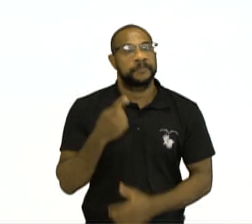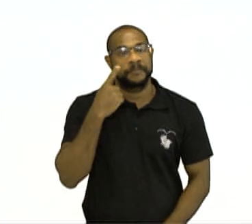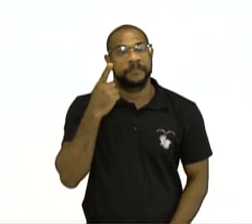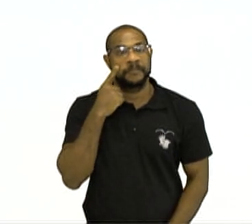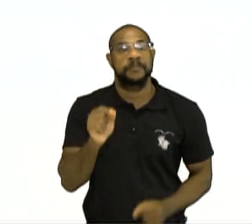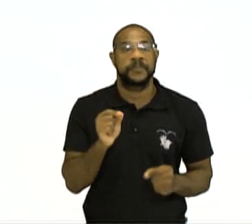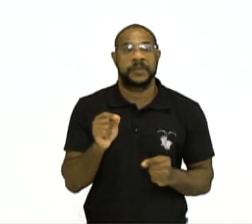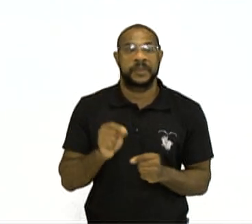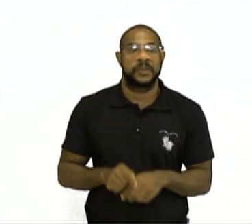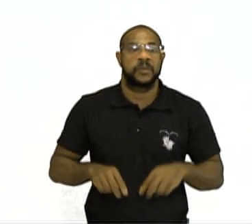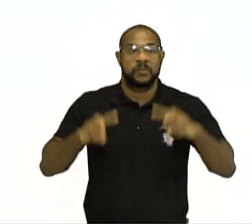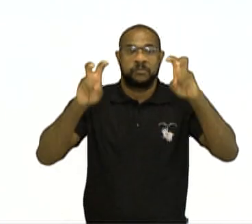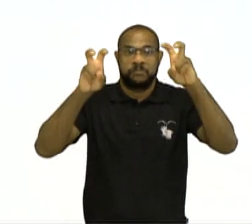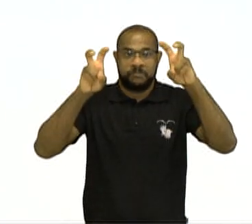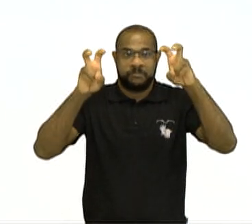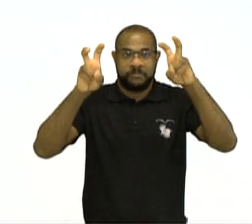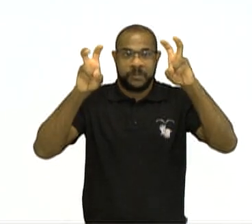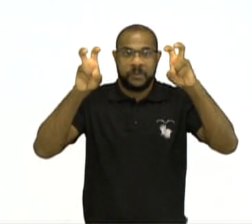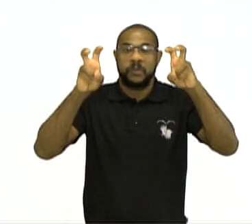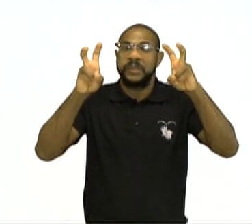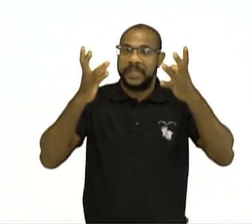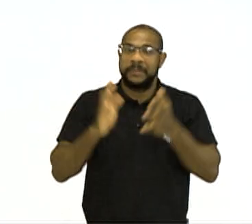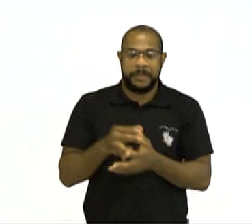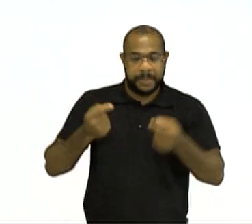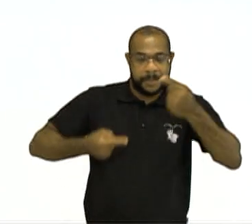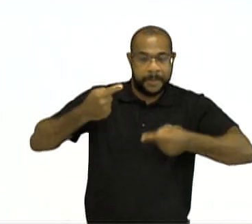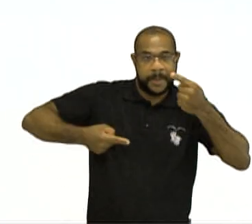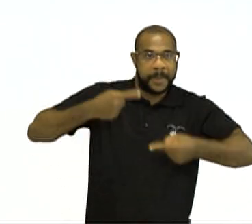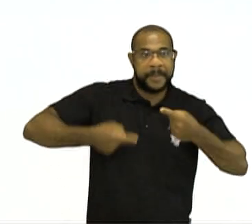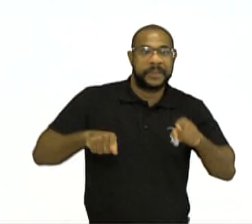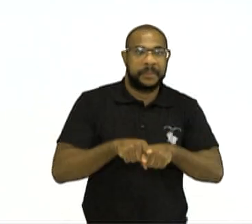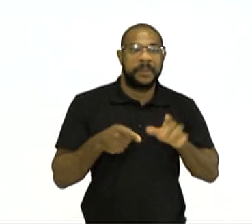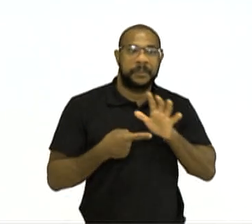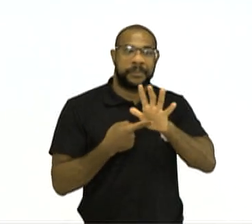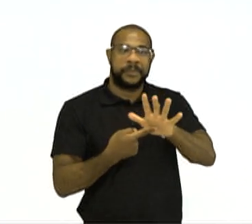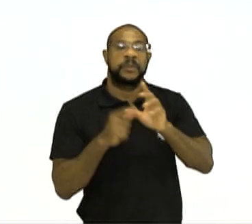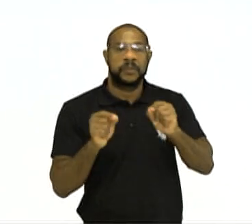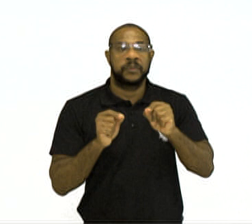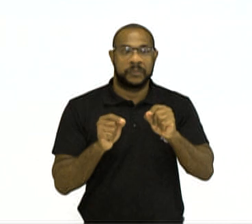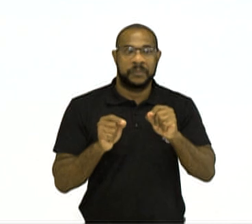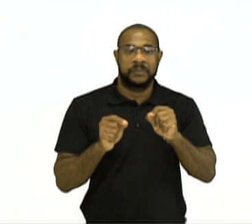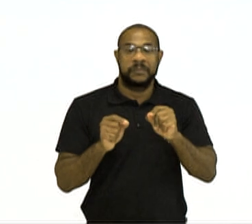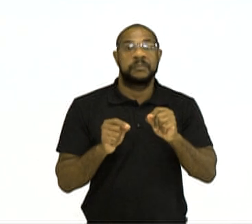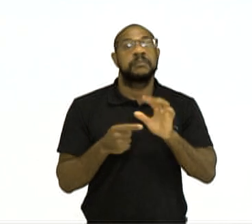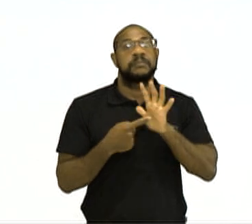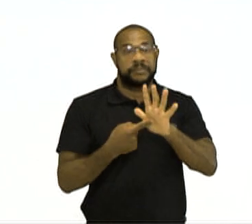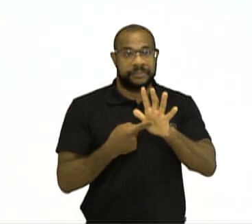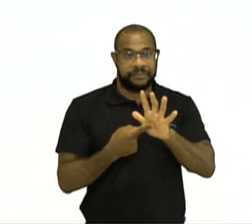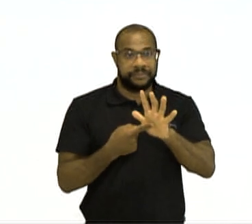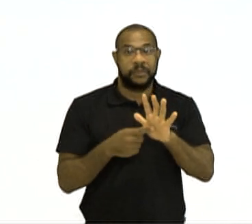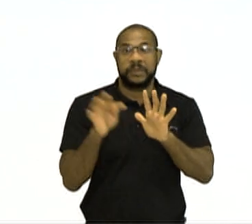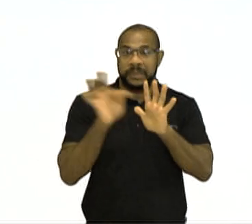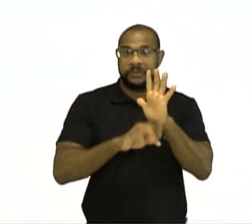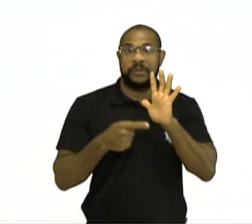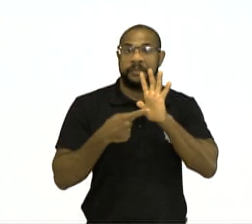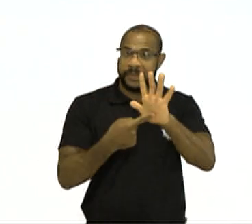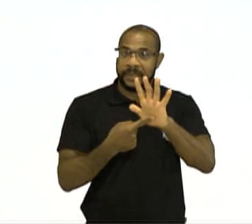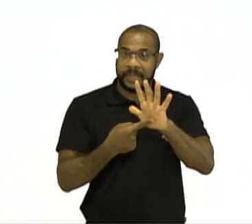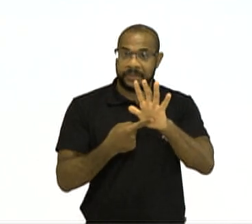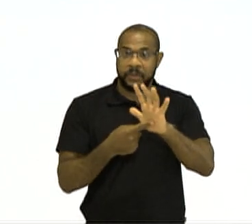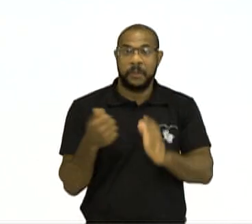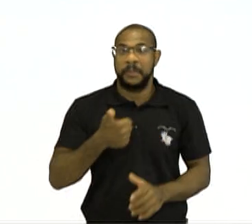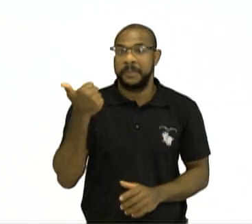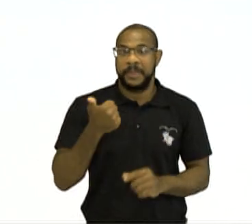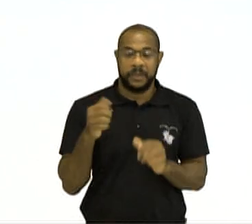questão polêmica, além de se reafirmar a tese apresentada. A tese foi apresentada lá no primeiro parágrafo. Ou